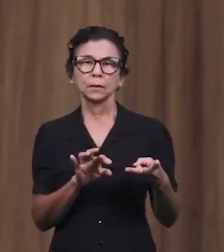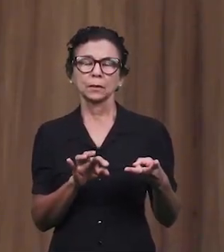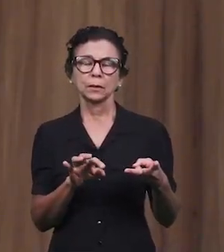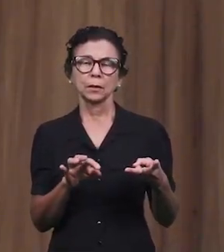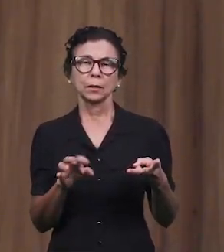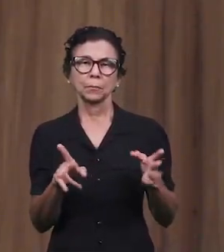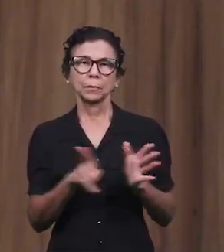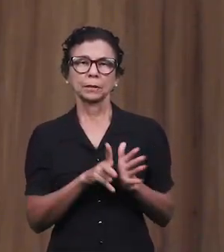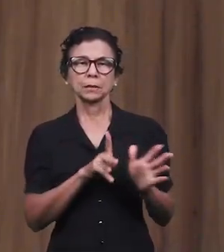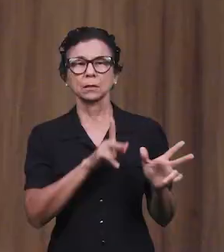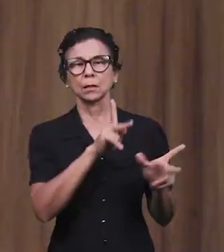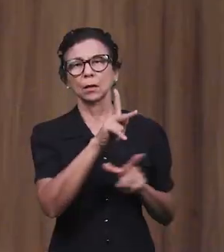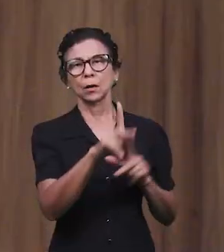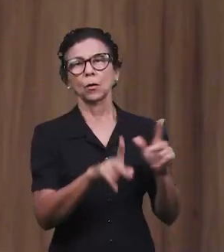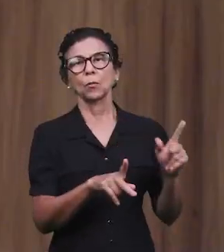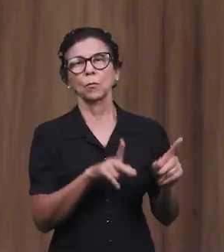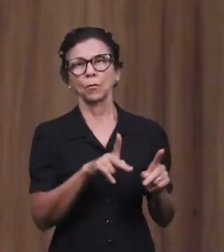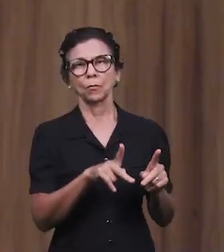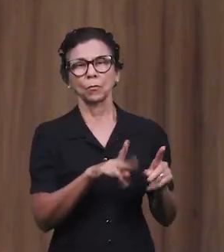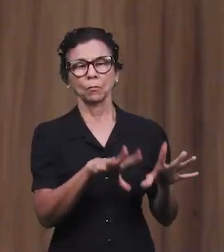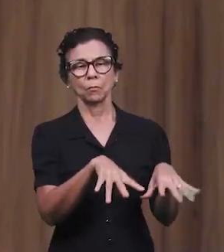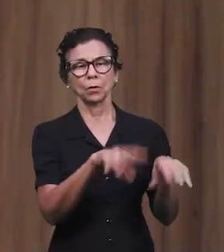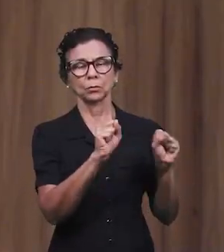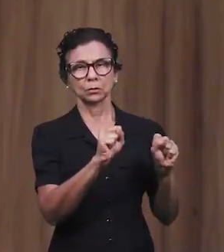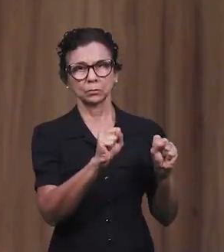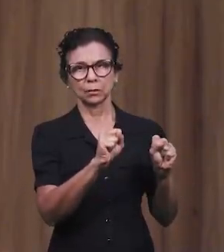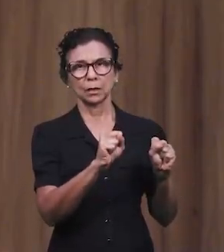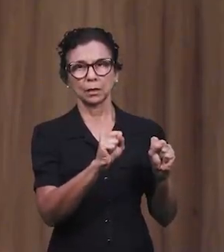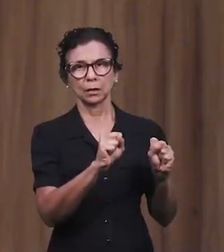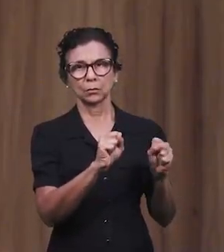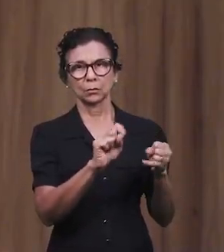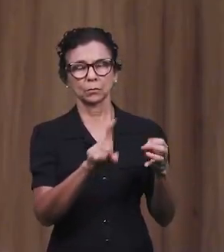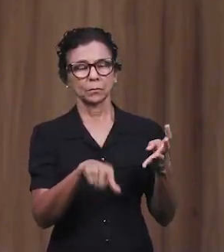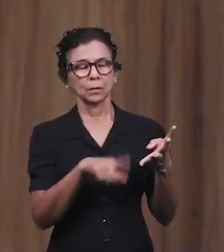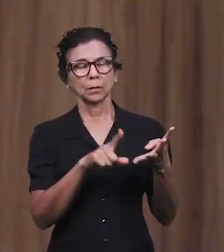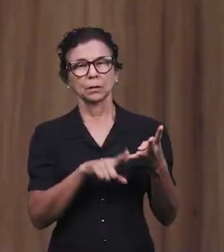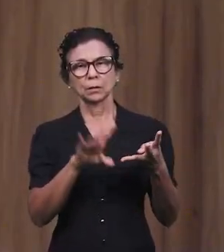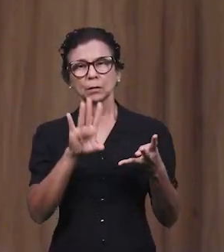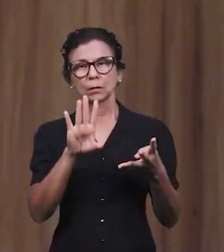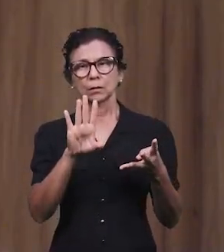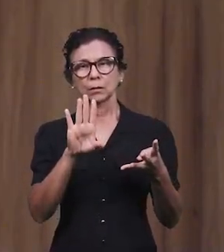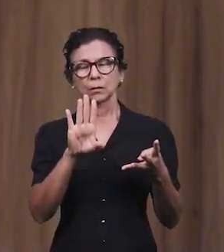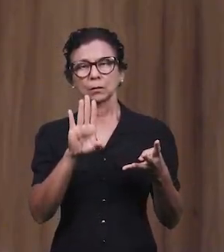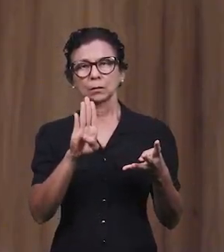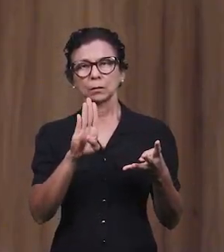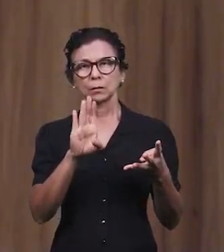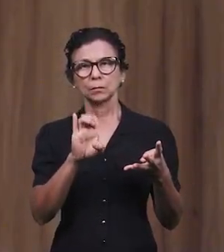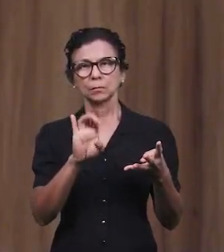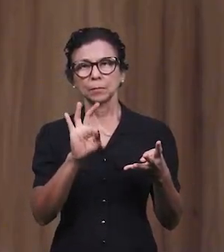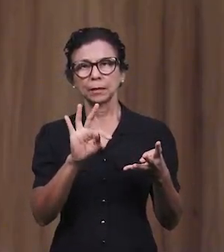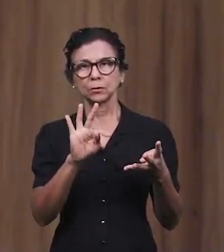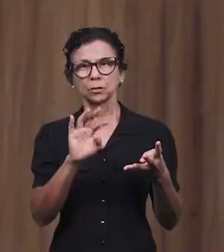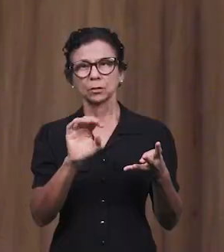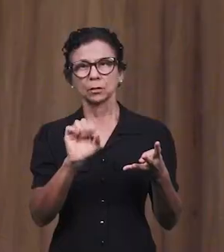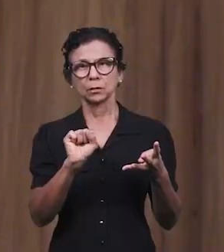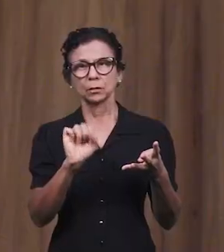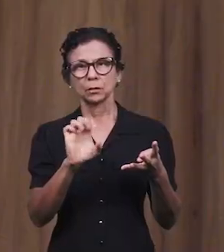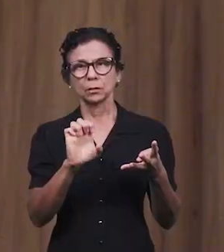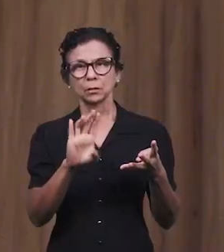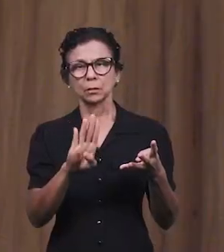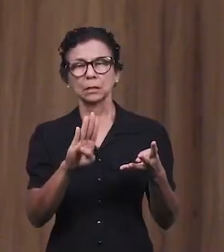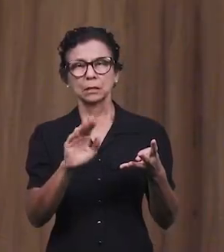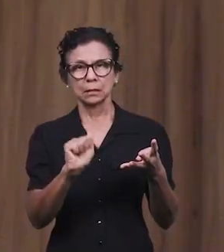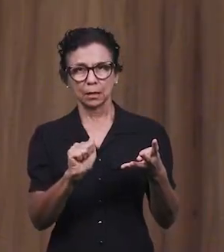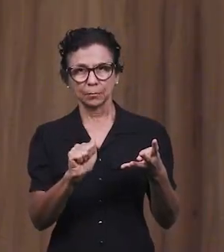na ocasião, um povo amaldiçoado. E Betseba, mulher de Urias, lembrança de um passado